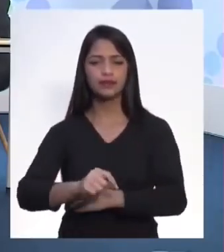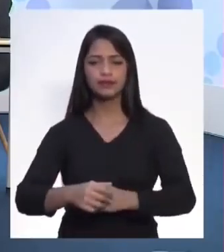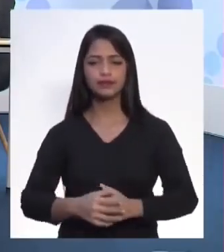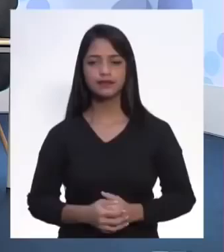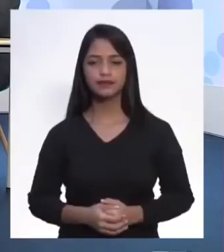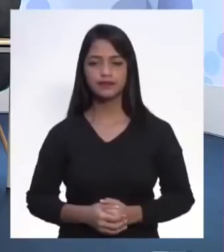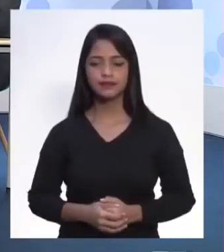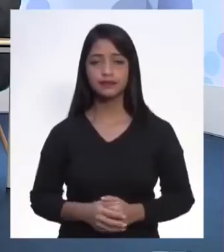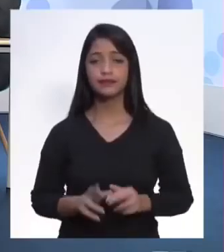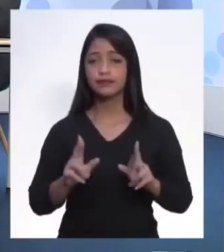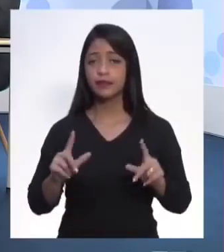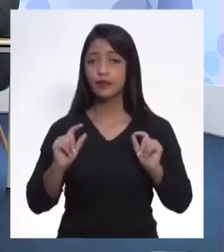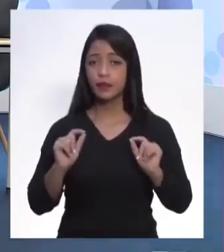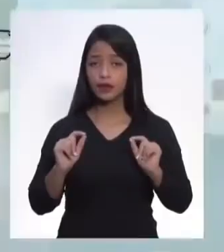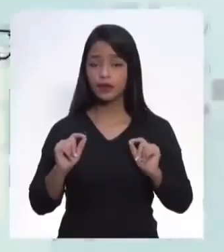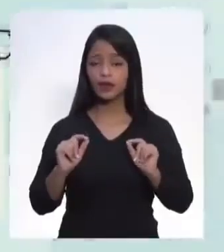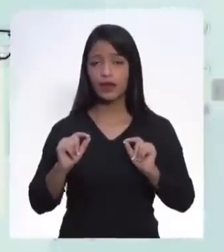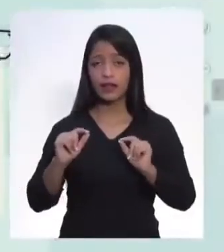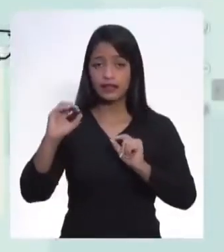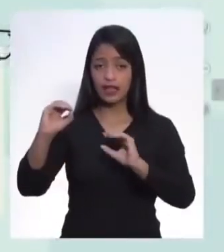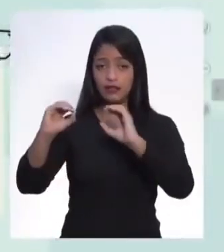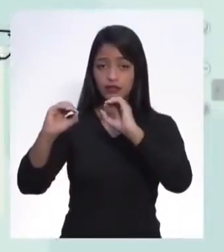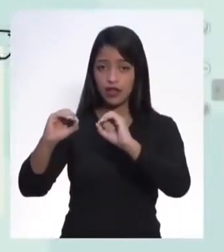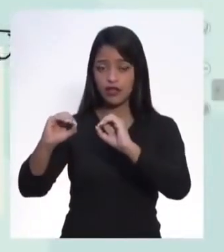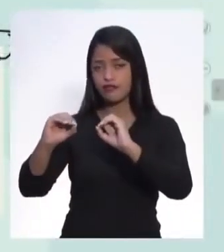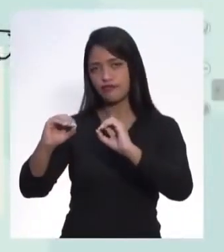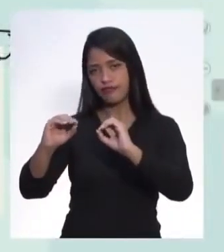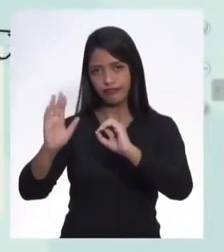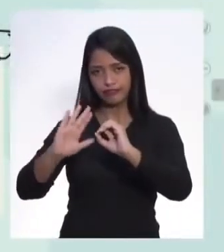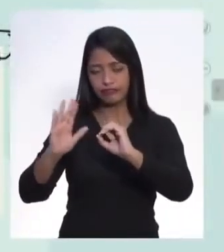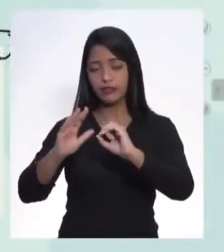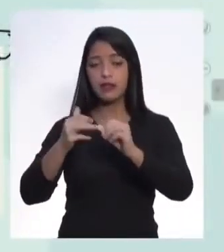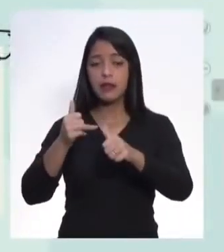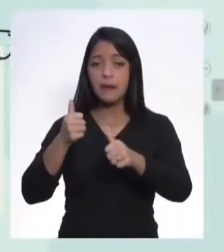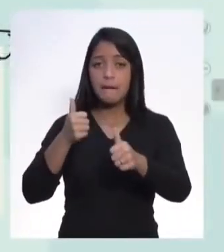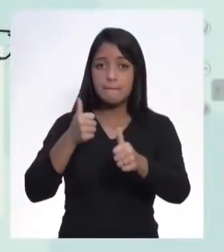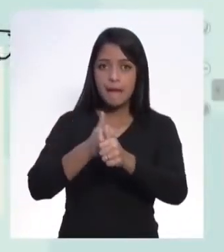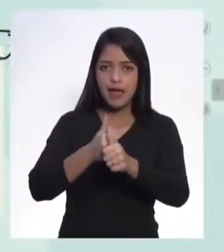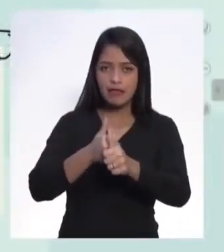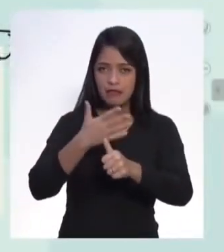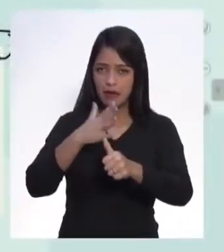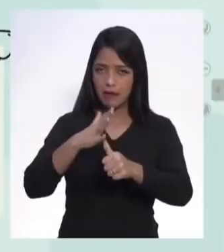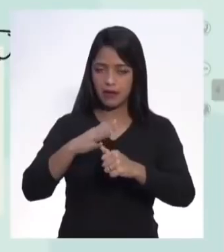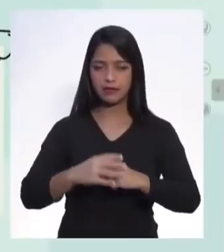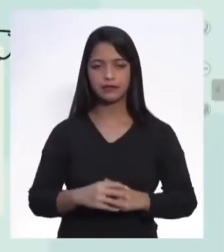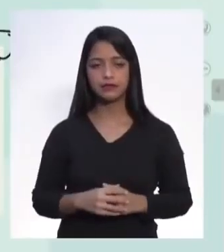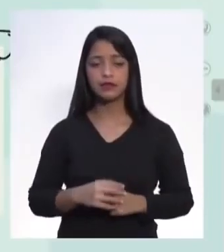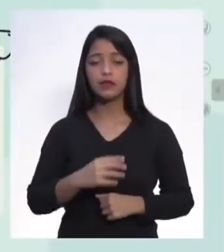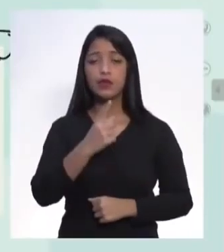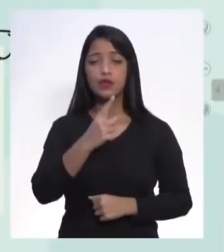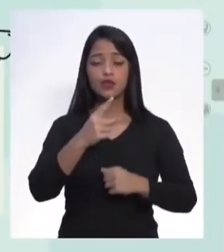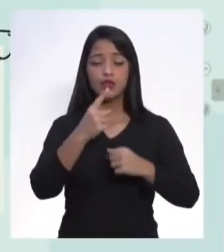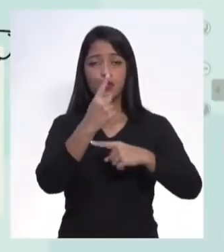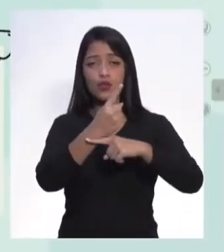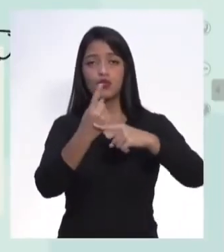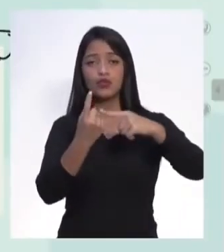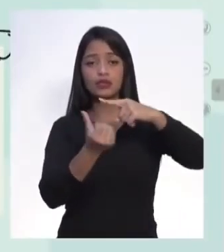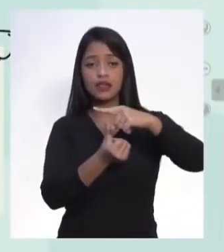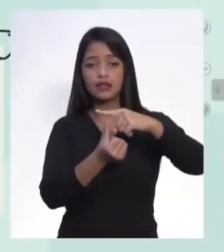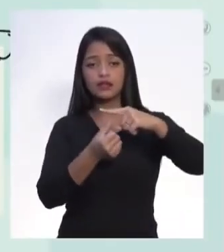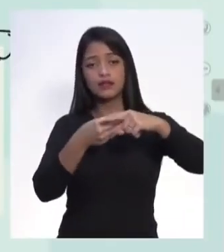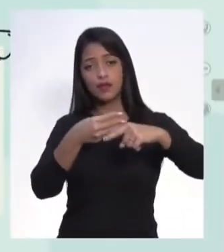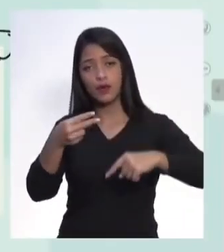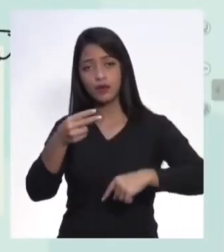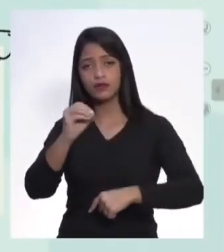chegar numa divisão com o resto zero. Por isso que a gente usou o aproximadamente. Então, 1 dividido por 6, 0,16. Se